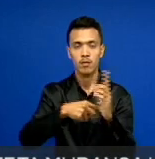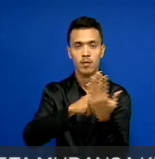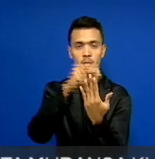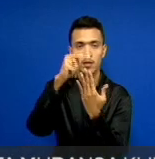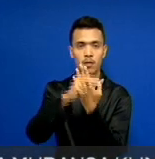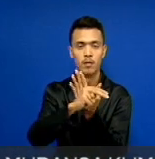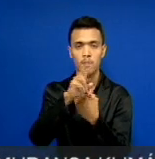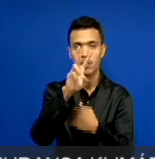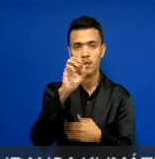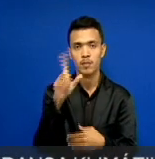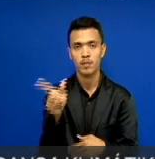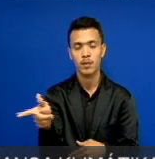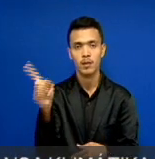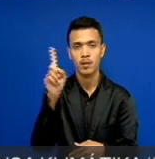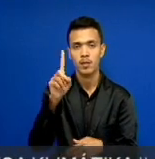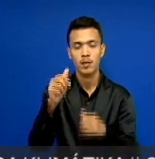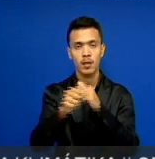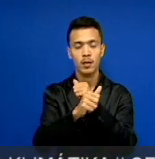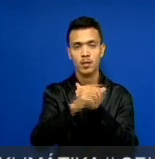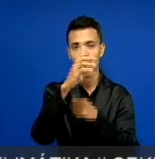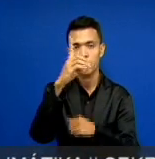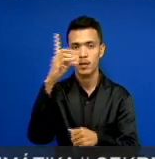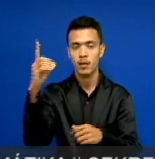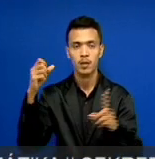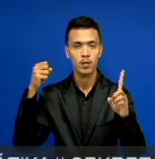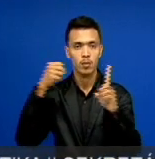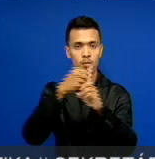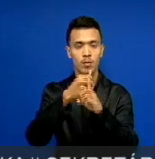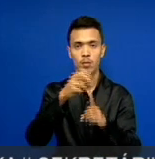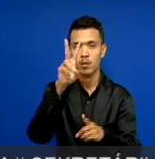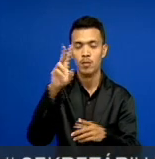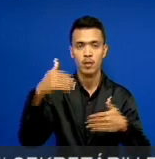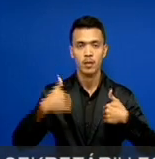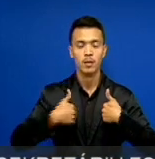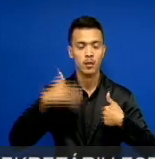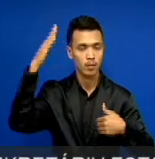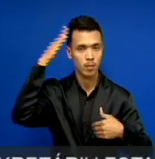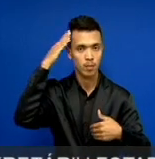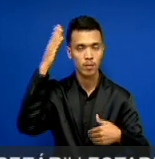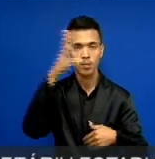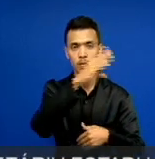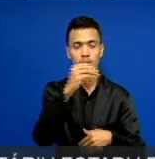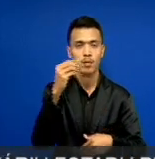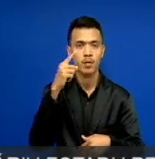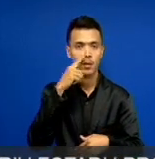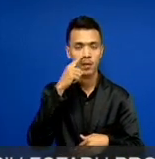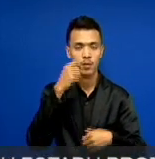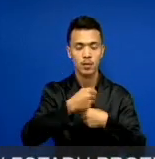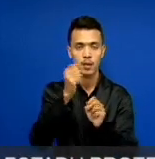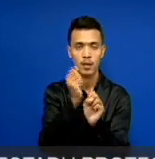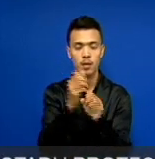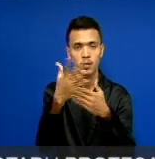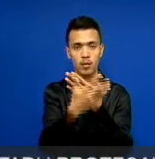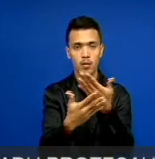Rion Rua Ruanulo Racing Ida. Arguidu DD Tuku dela Rua e a Ulung no Inus Rodi Rejulta Ransai. A foi em Rona